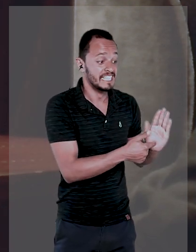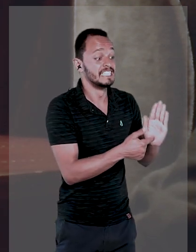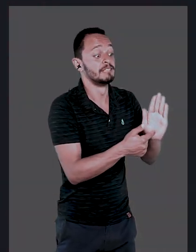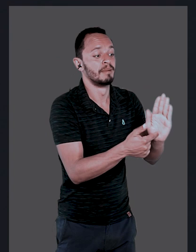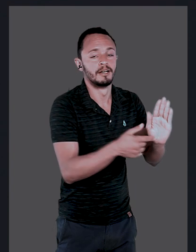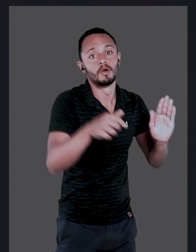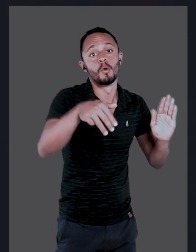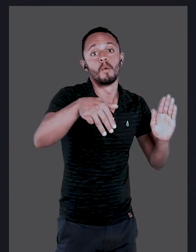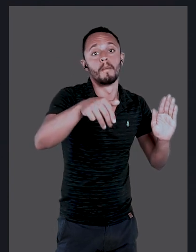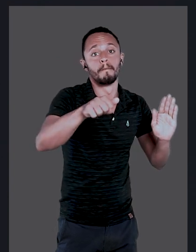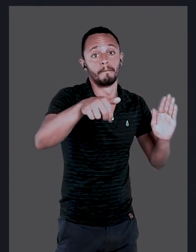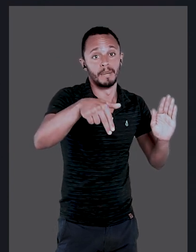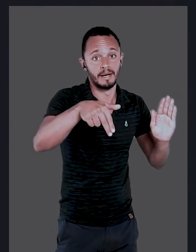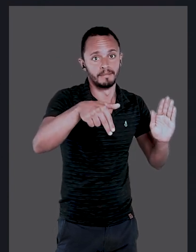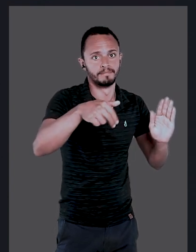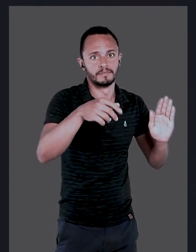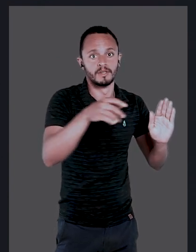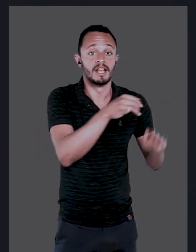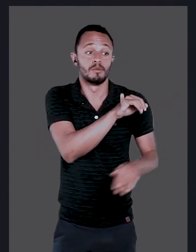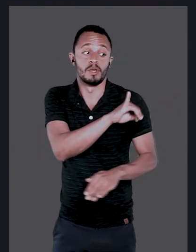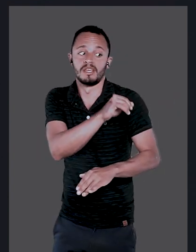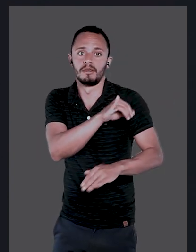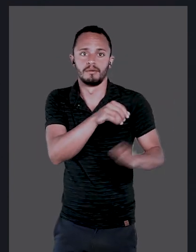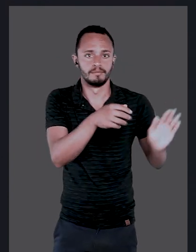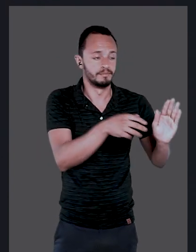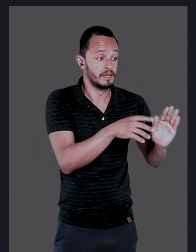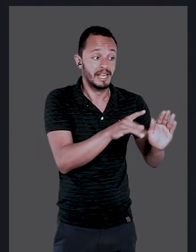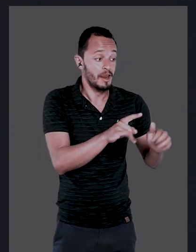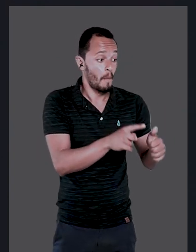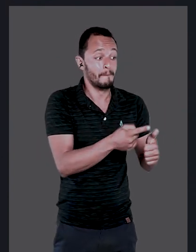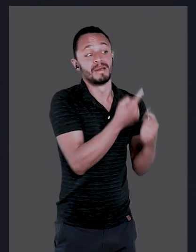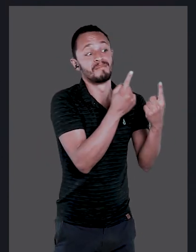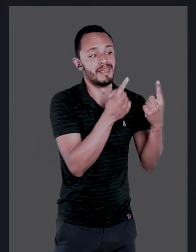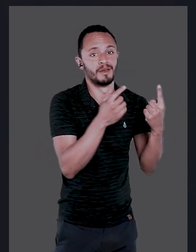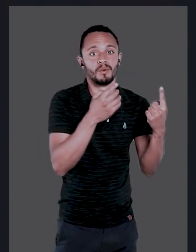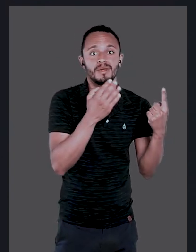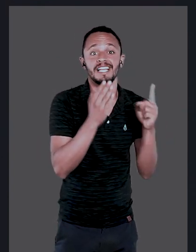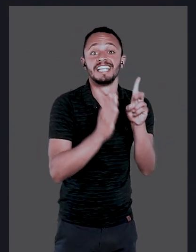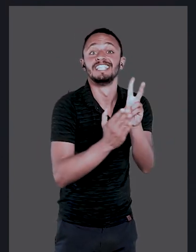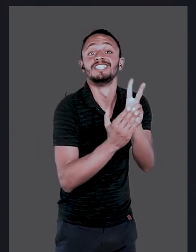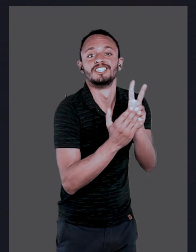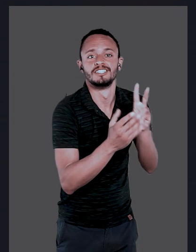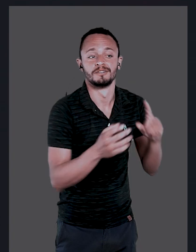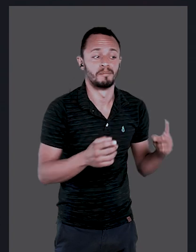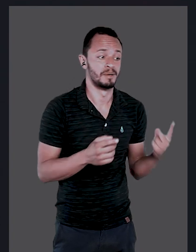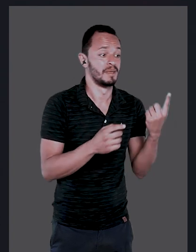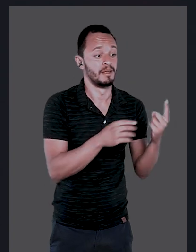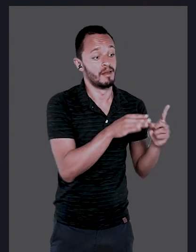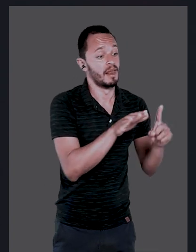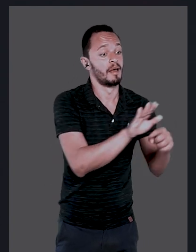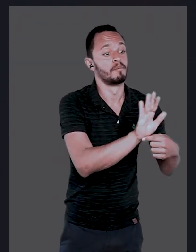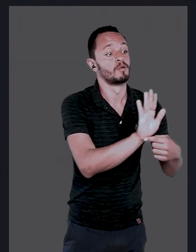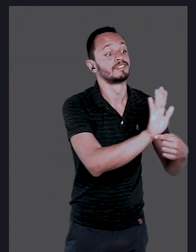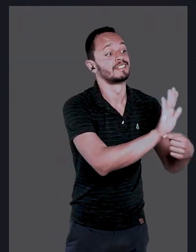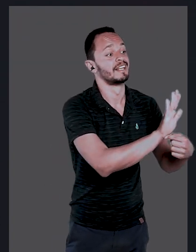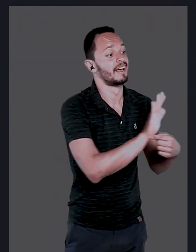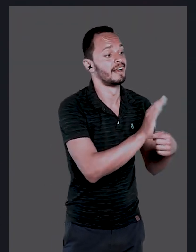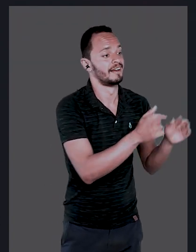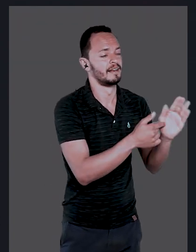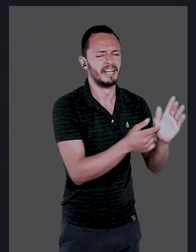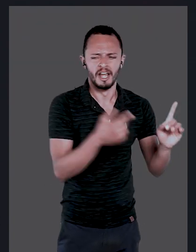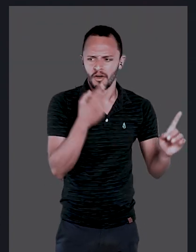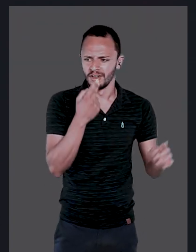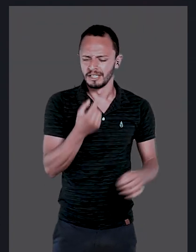mundo, exposição essa que está, pelos vistos, agora no MAN, do Rio, a gente fica assim, eu até fico